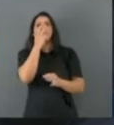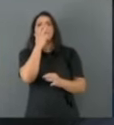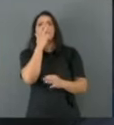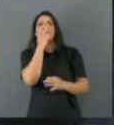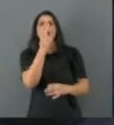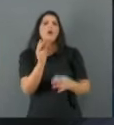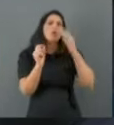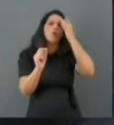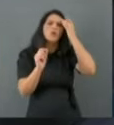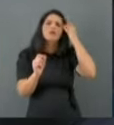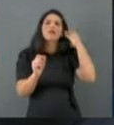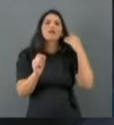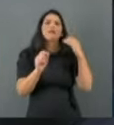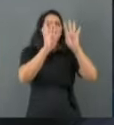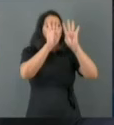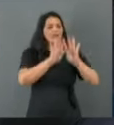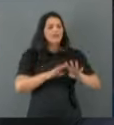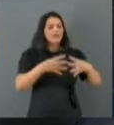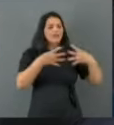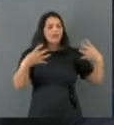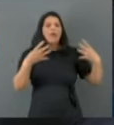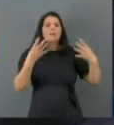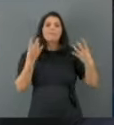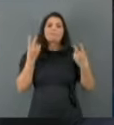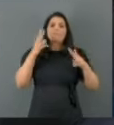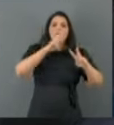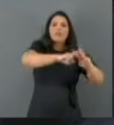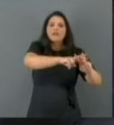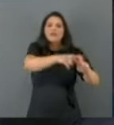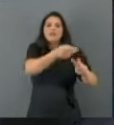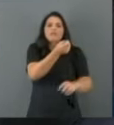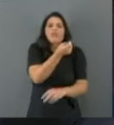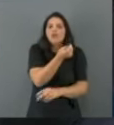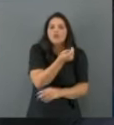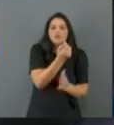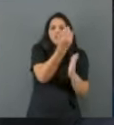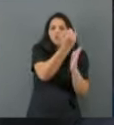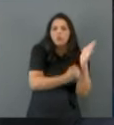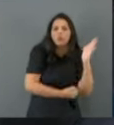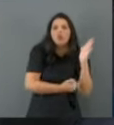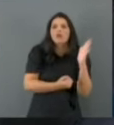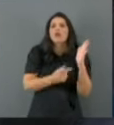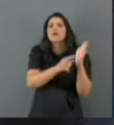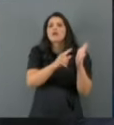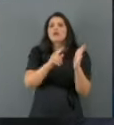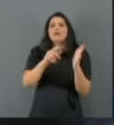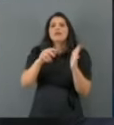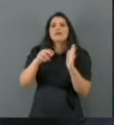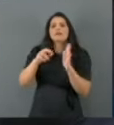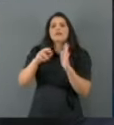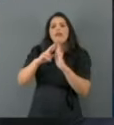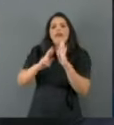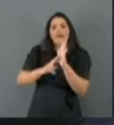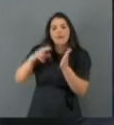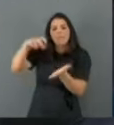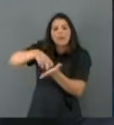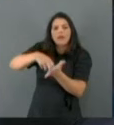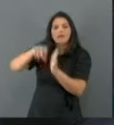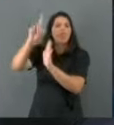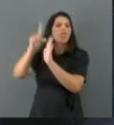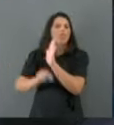de desencarceramento, é prender menos e progredir mais rapidamente de regime os criminosos. O